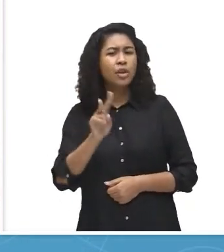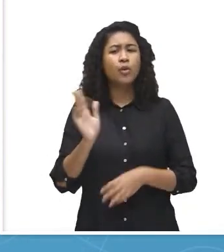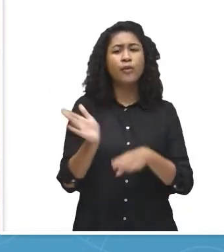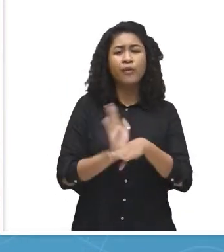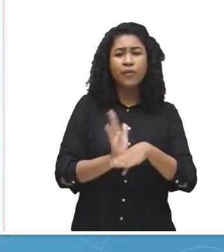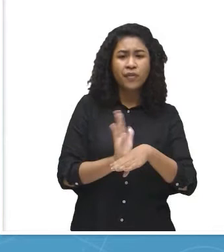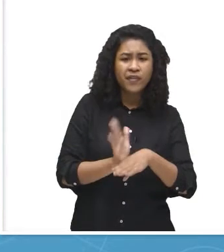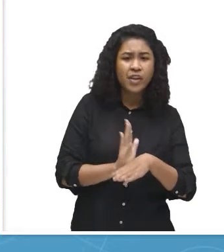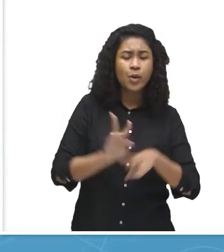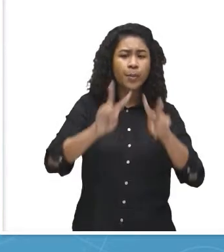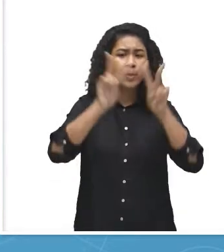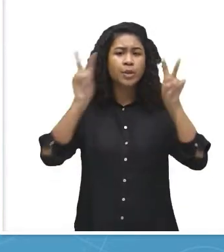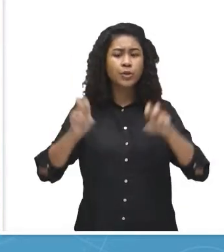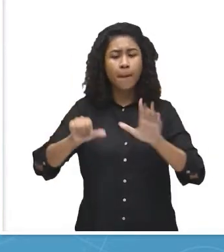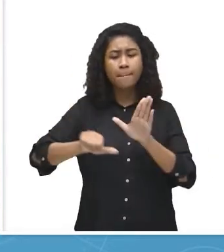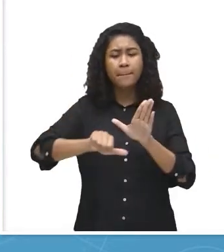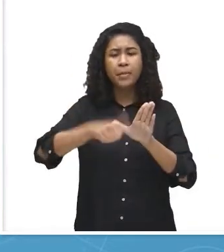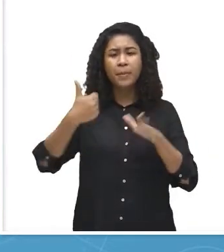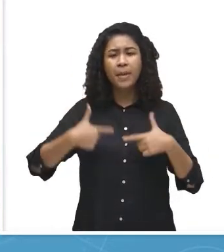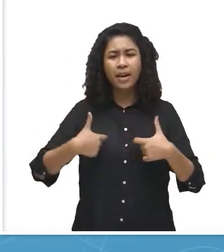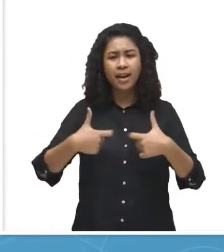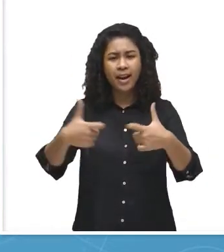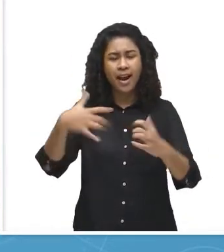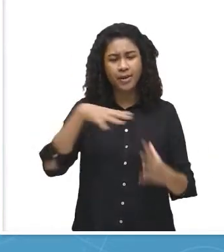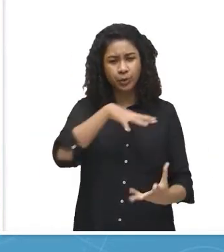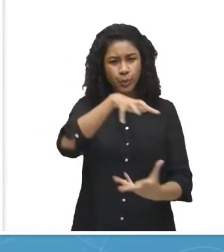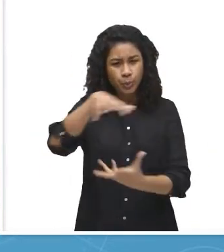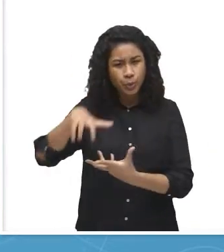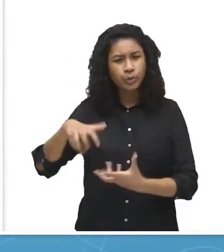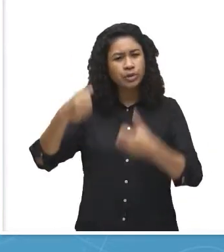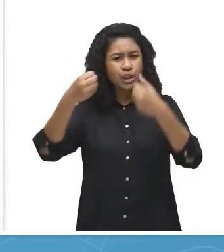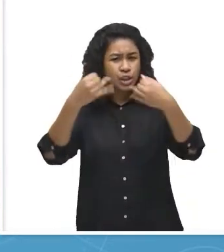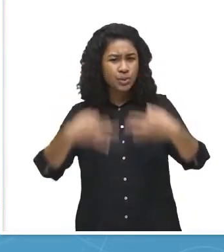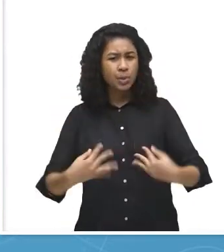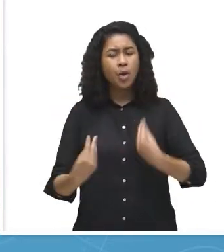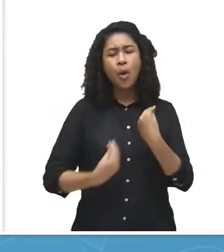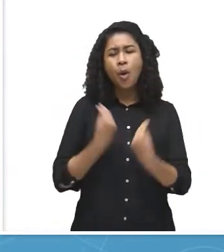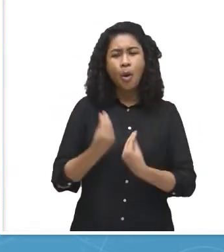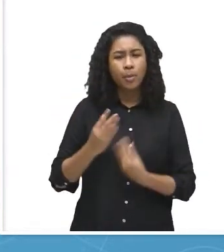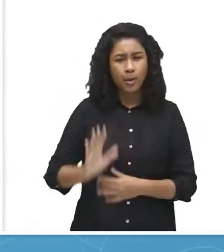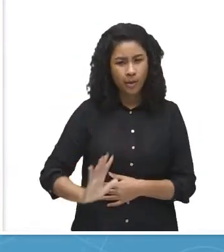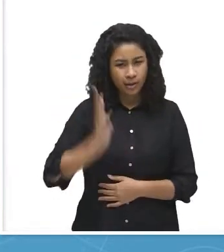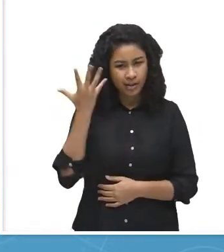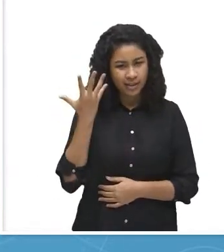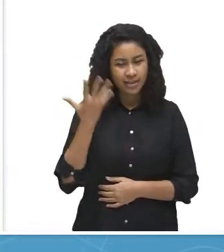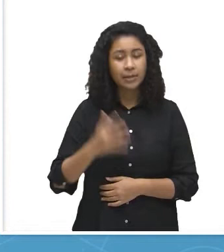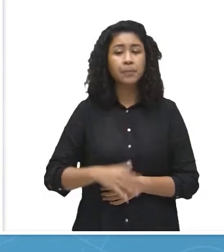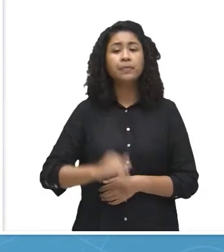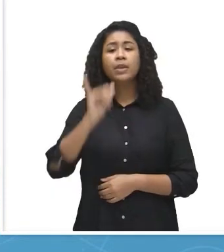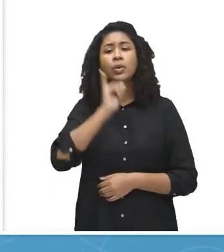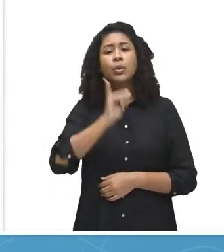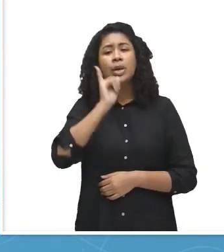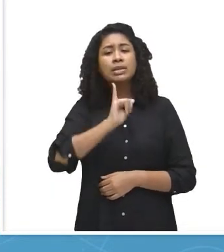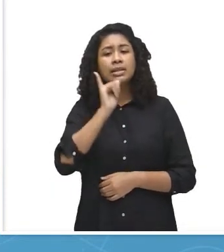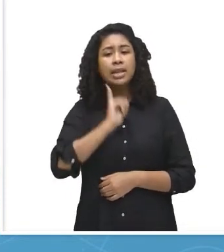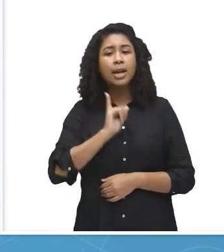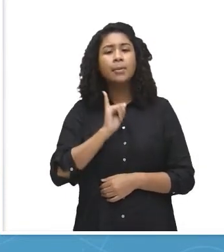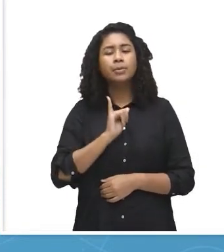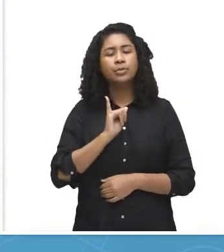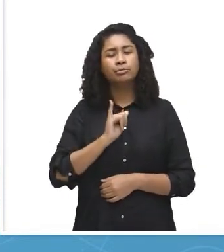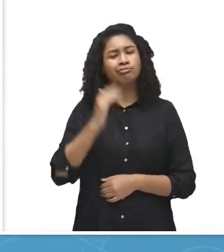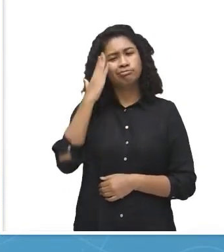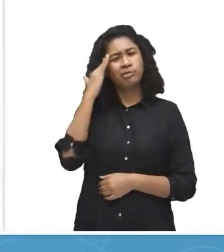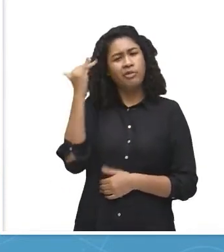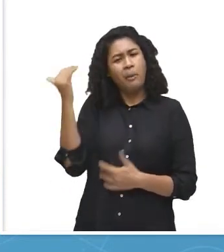Guerra Mundial que ilustram basicamente como é que se deu essa guerra de trincheiras. Um exemplo bastante clássico, por